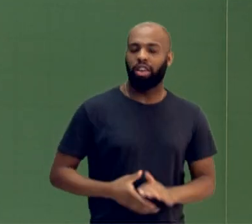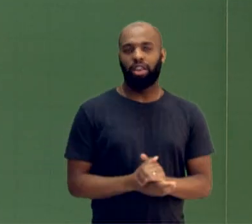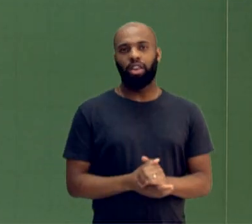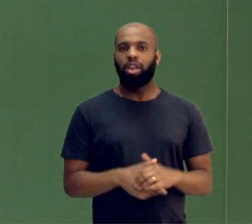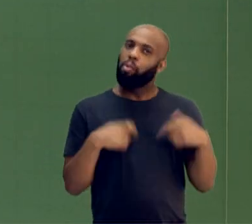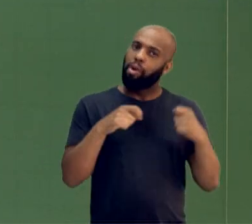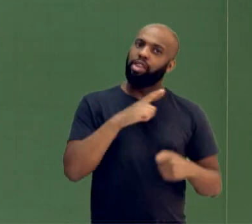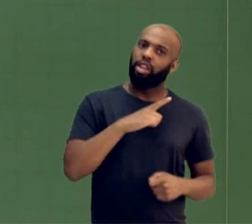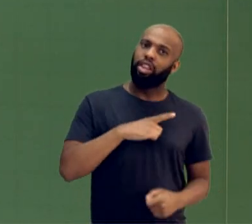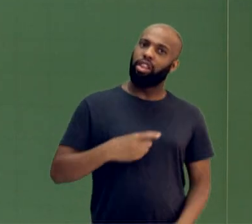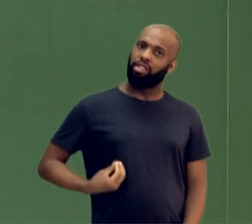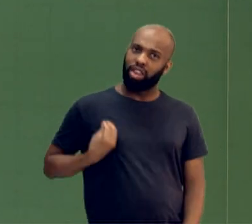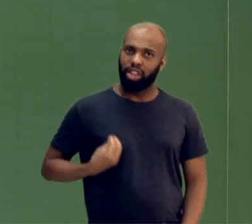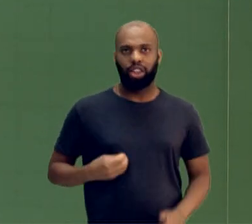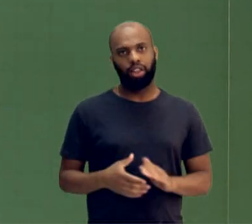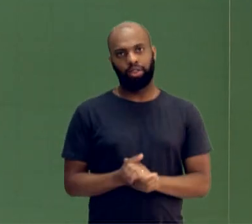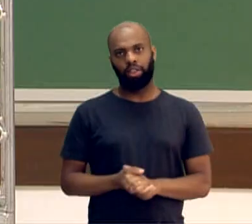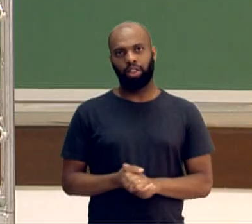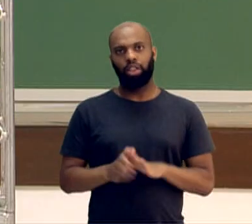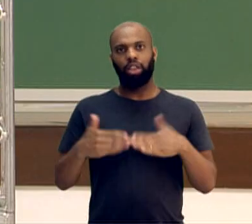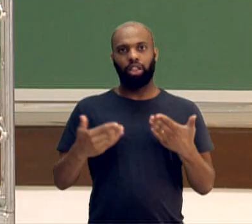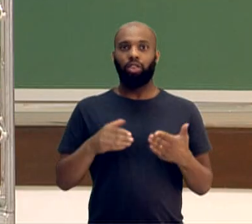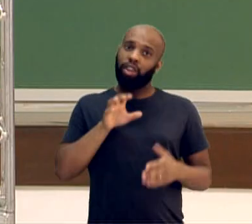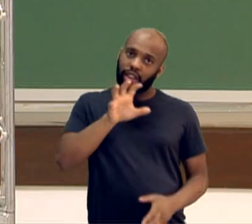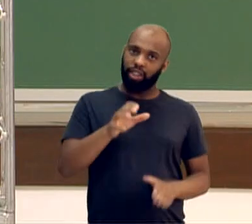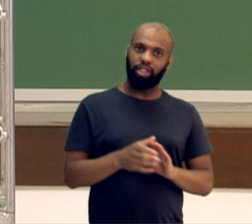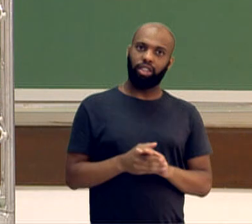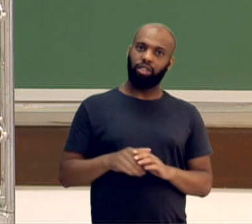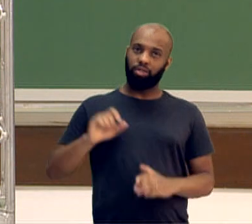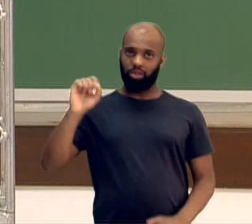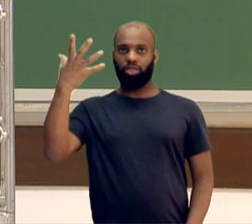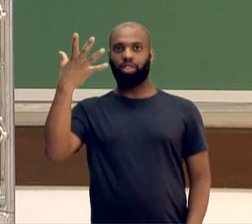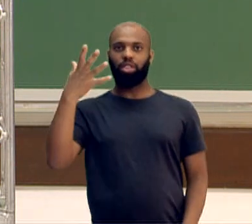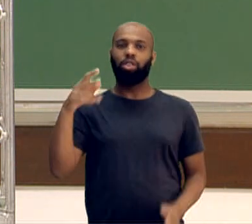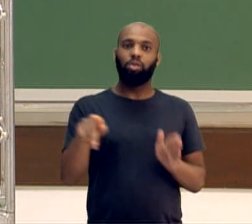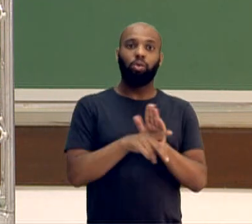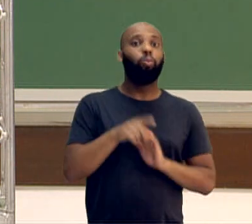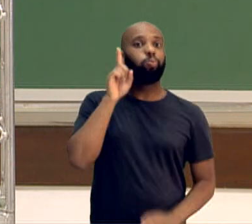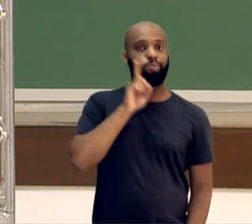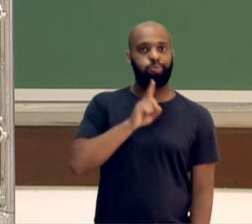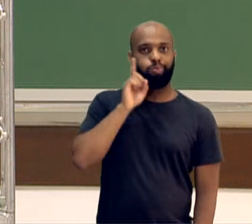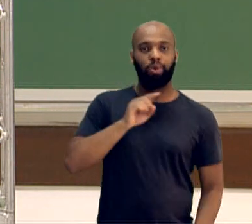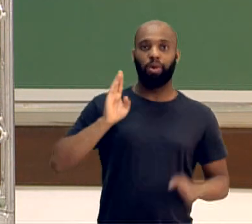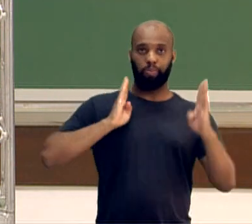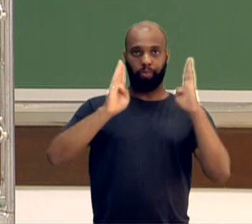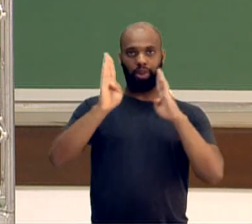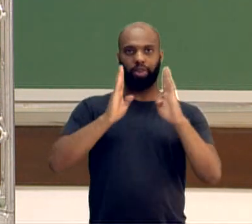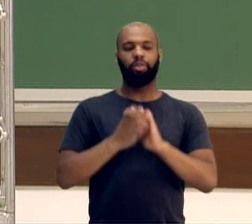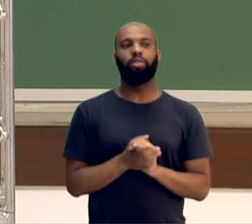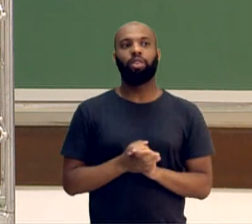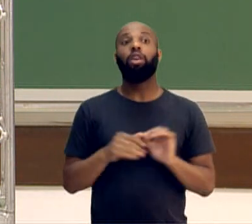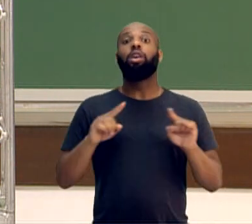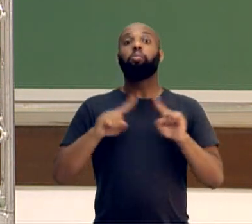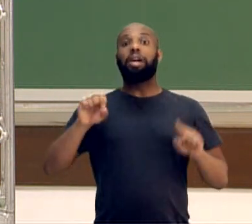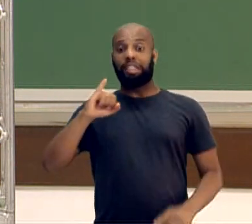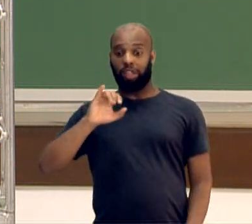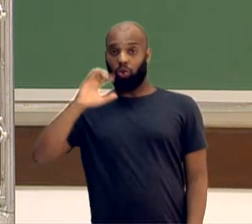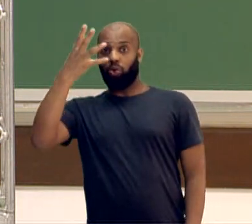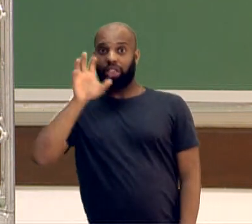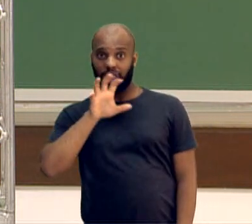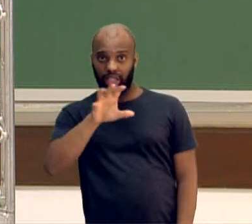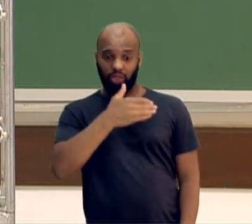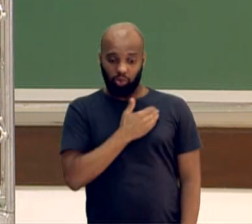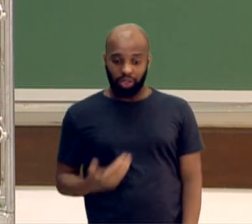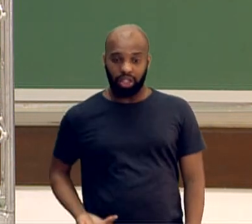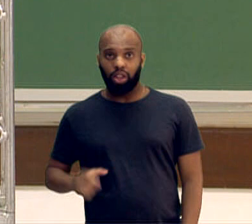mínimo de dignidade. Então, é um pouco isso, né, que aconteceu no Estado americano nesse período. Só que, claro, quando acontece isso, o Estado,